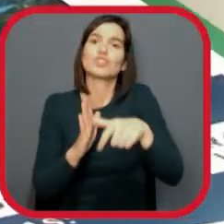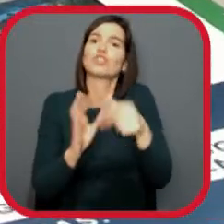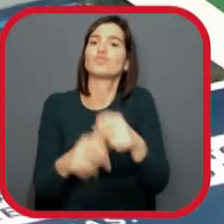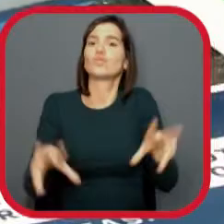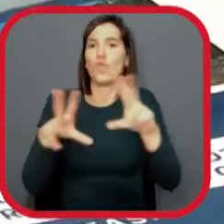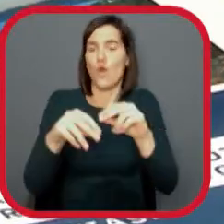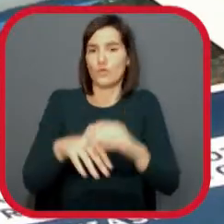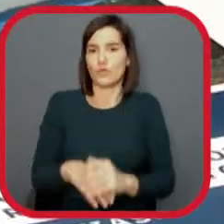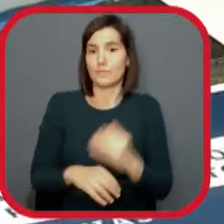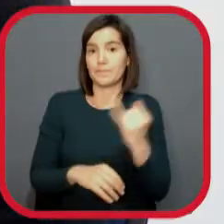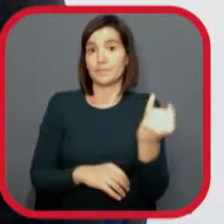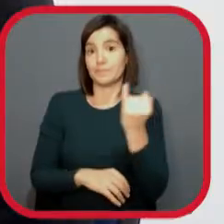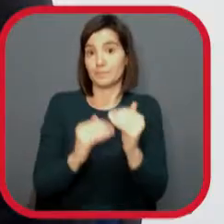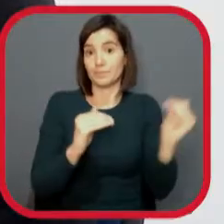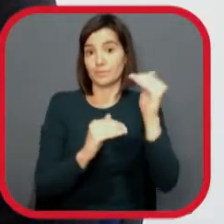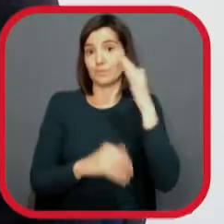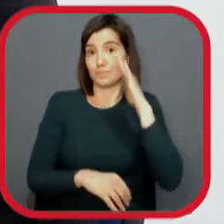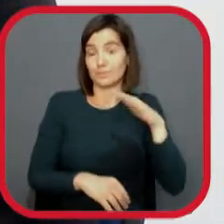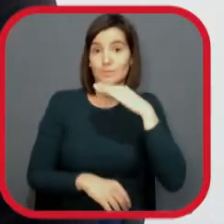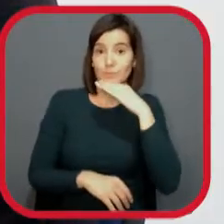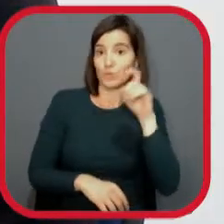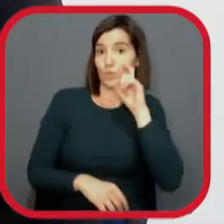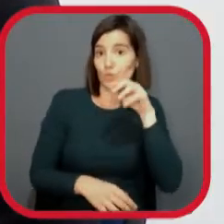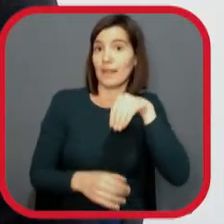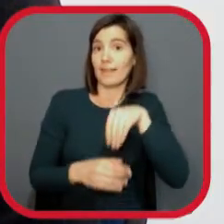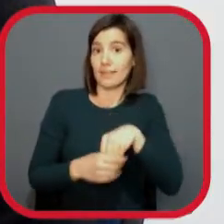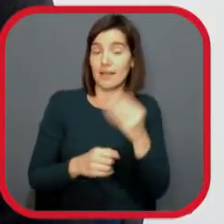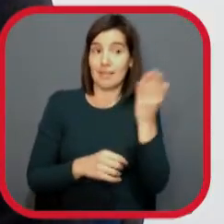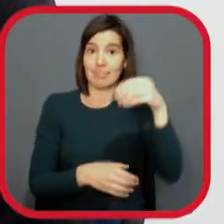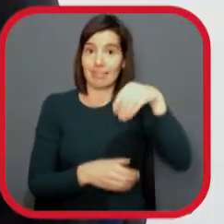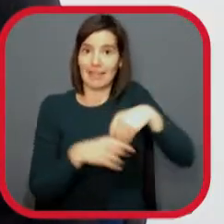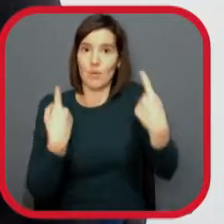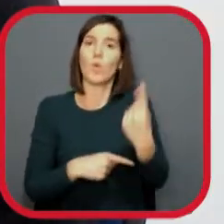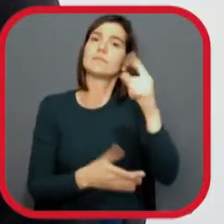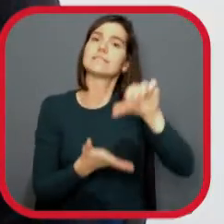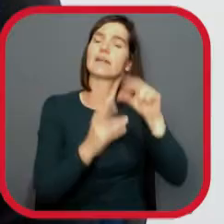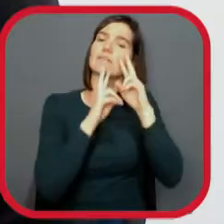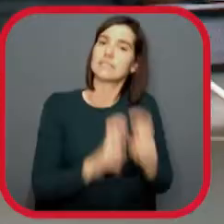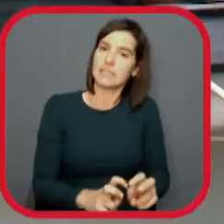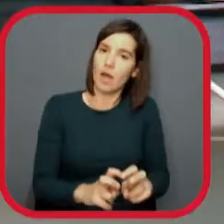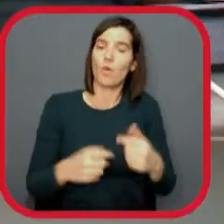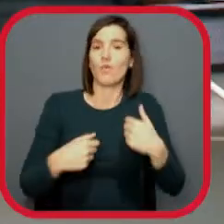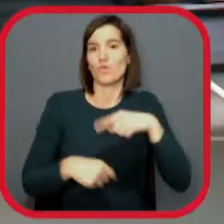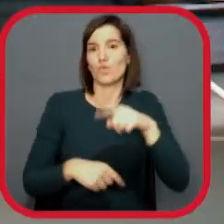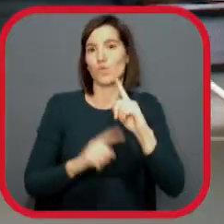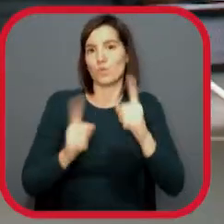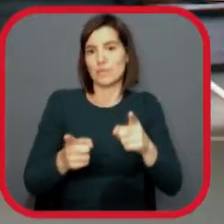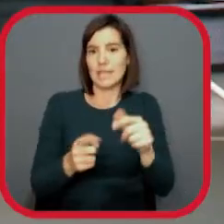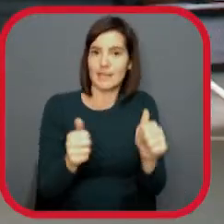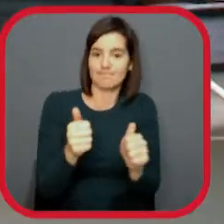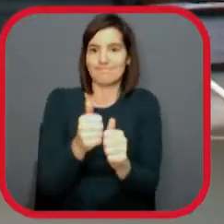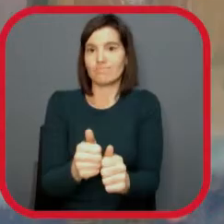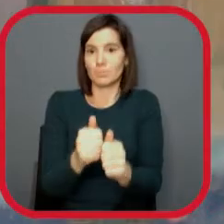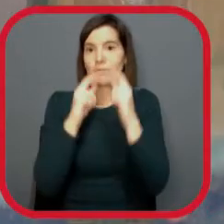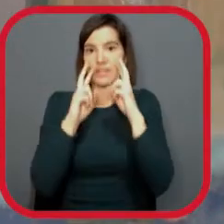alguns projetos novos. Dentro do Instituto Superior de Ciências Policiais e Segurança Interna existe o Centro de Investigação. Eu vou começar a